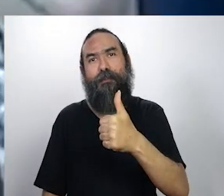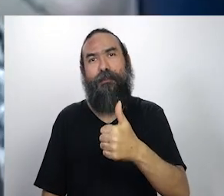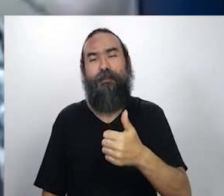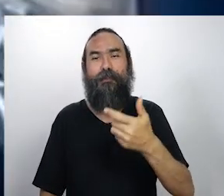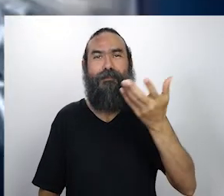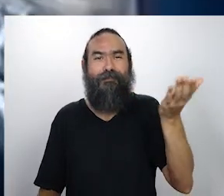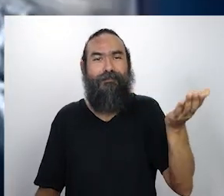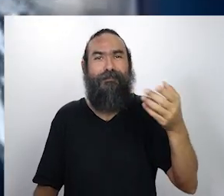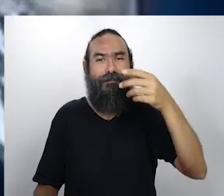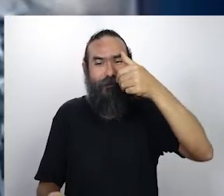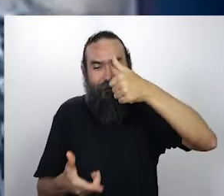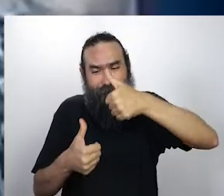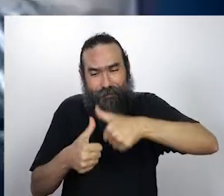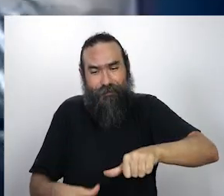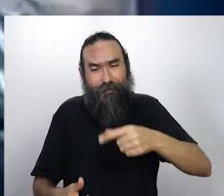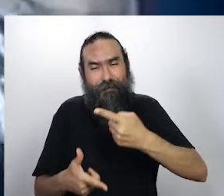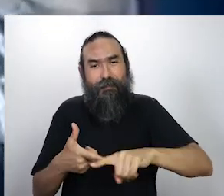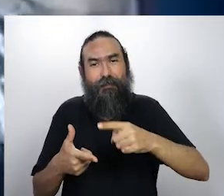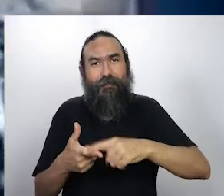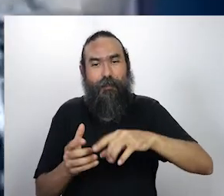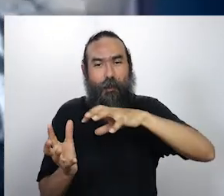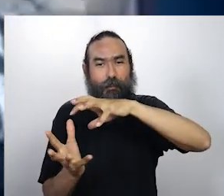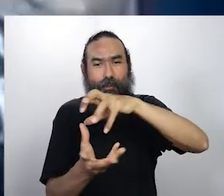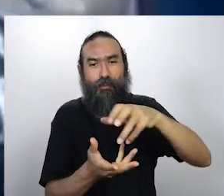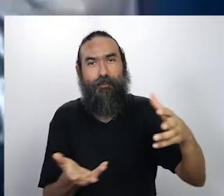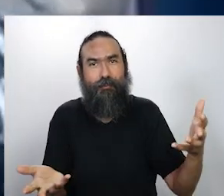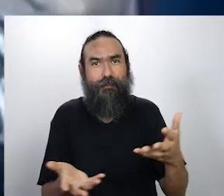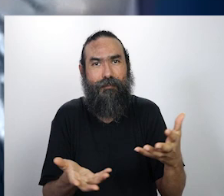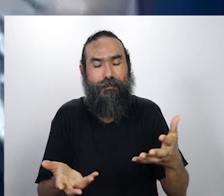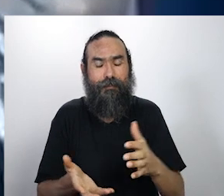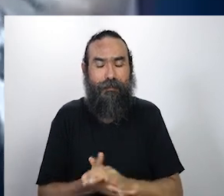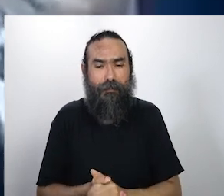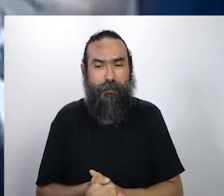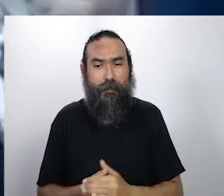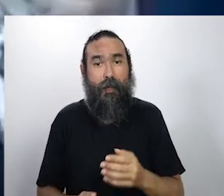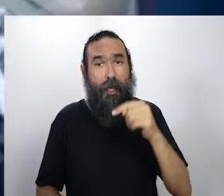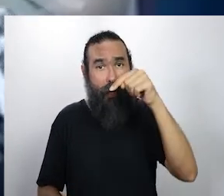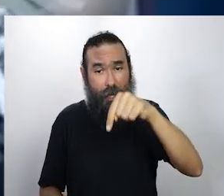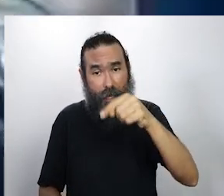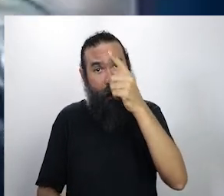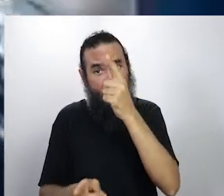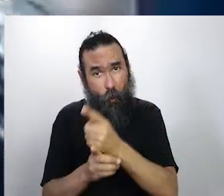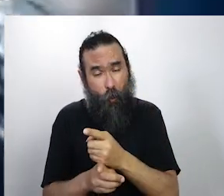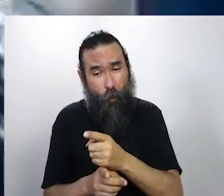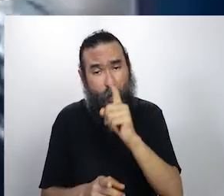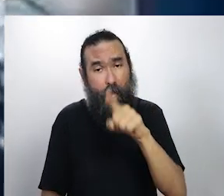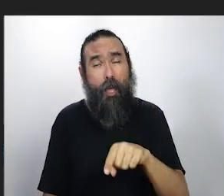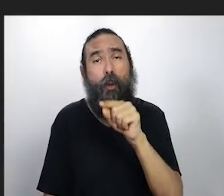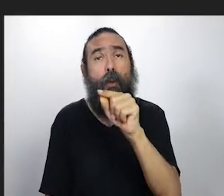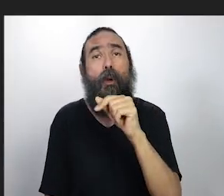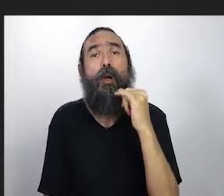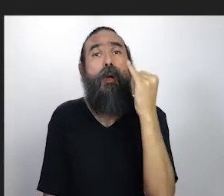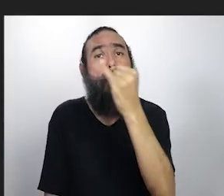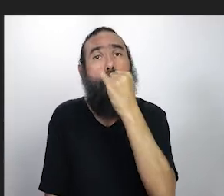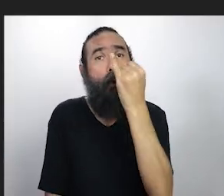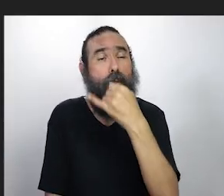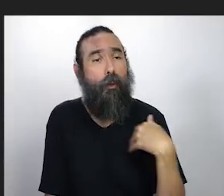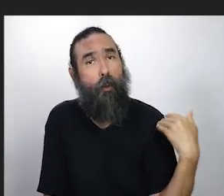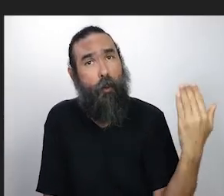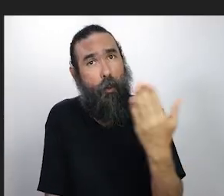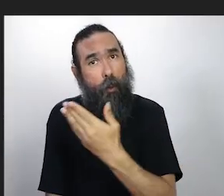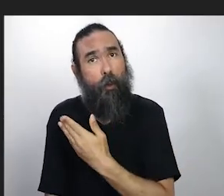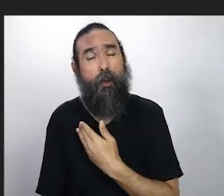como esse são importantes para isso, para a gente imaginar futuros possíveis.